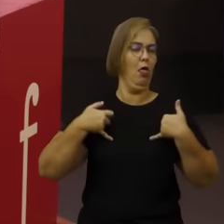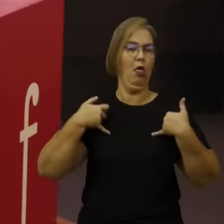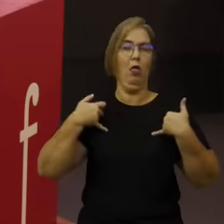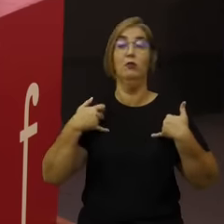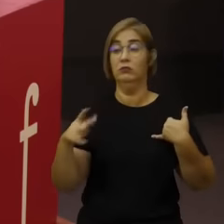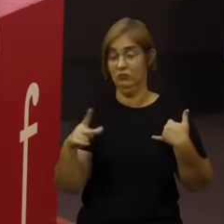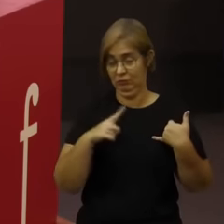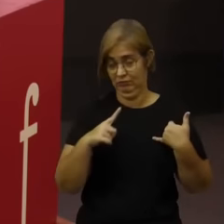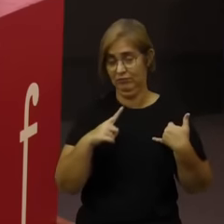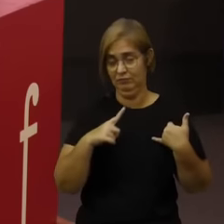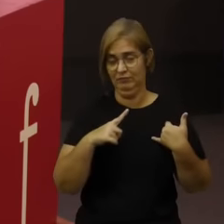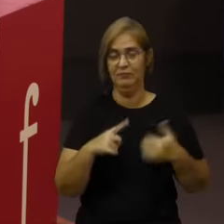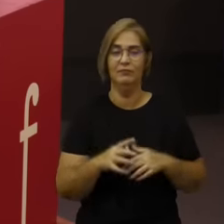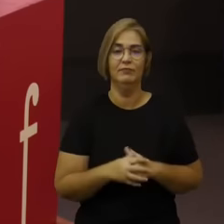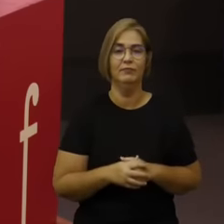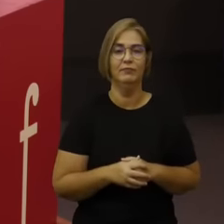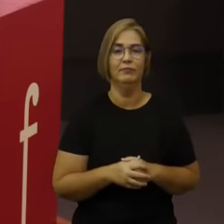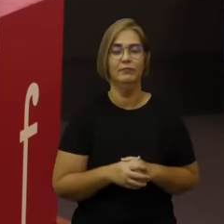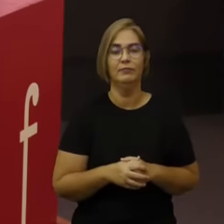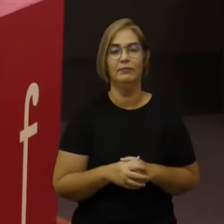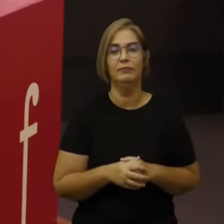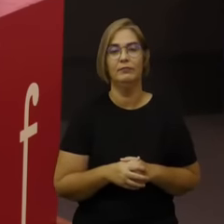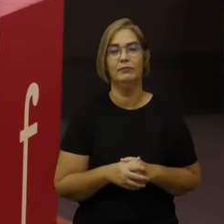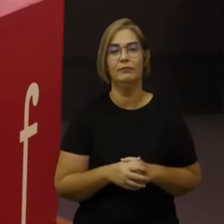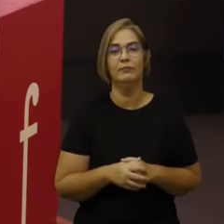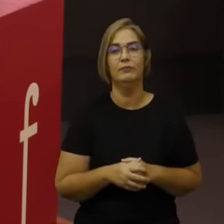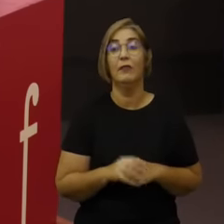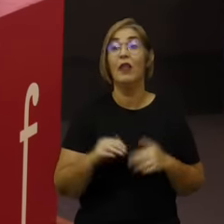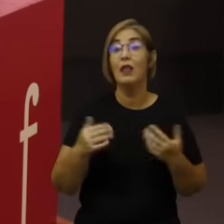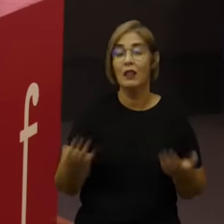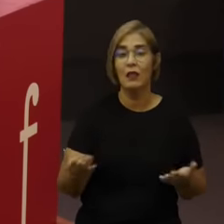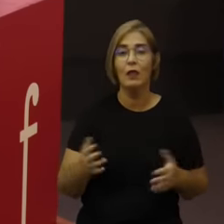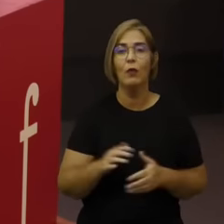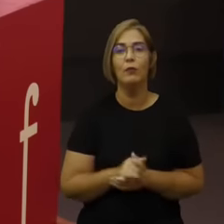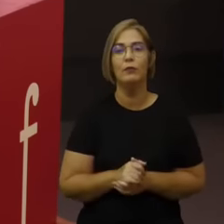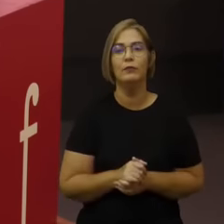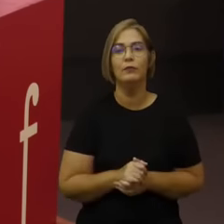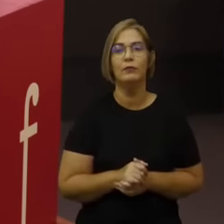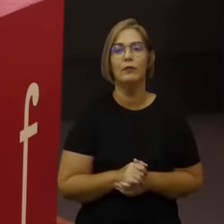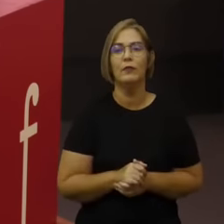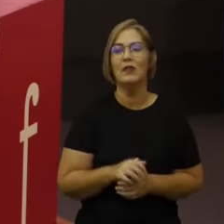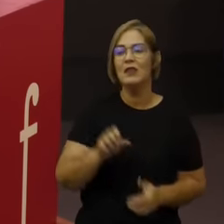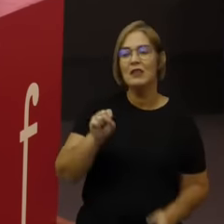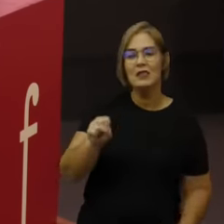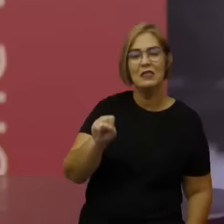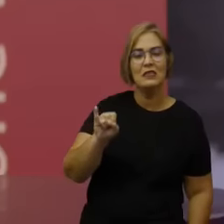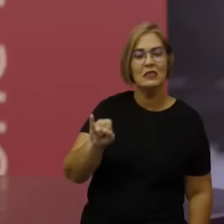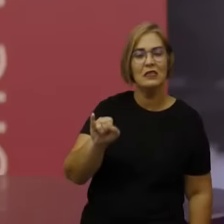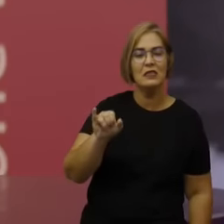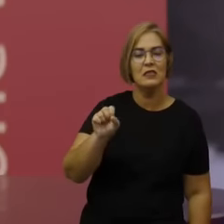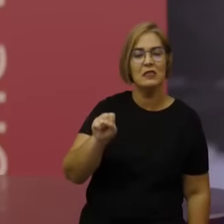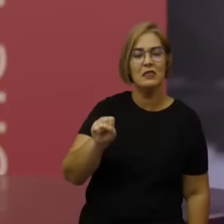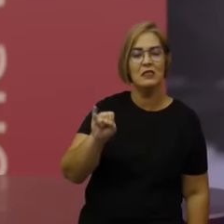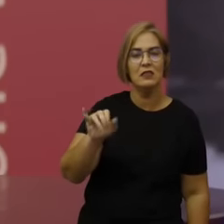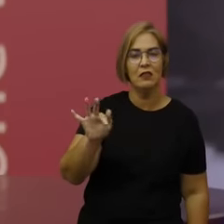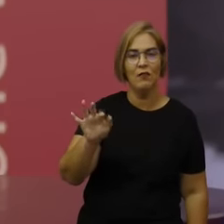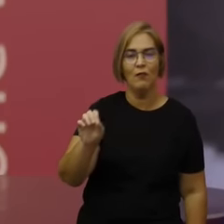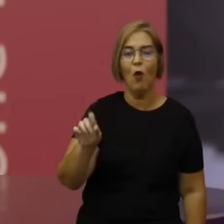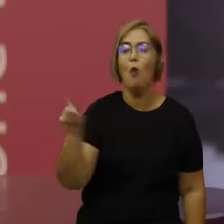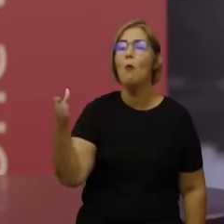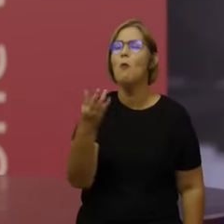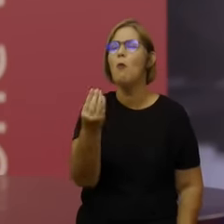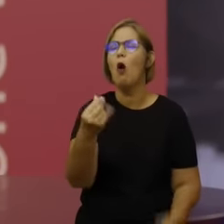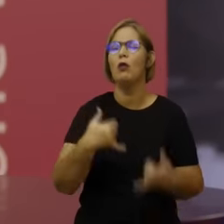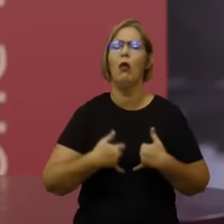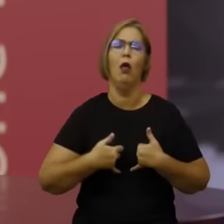mil astúcias. Eh, então, hã, Sisifo era muito astuto e um dia ele foi